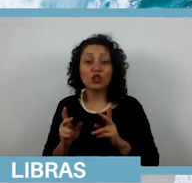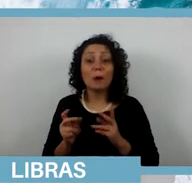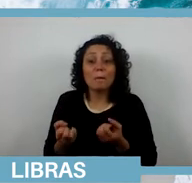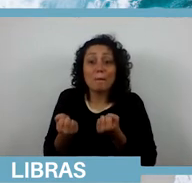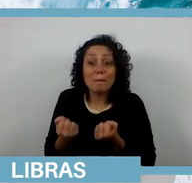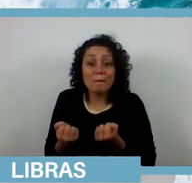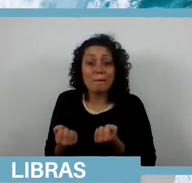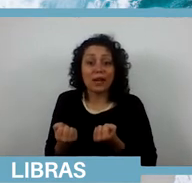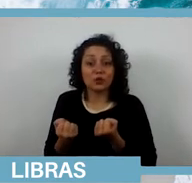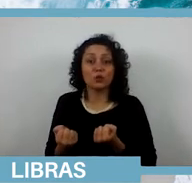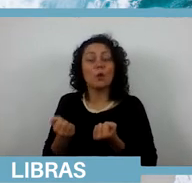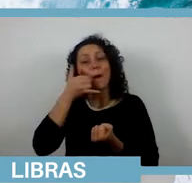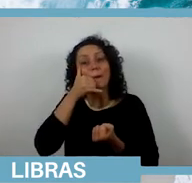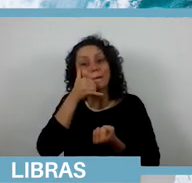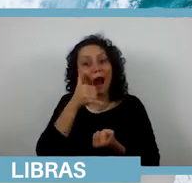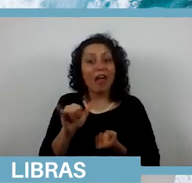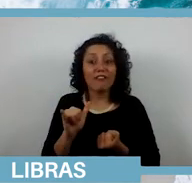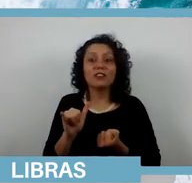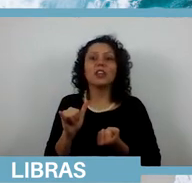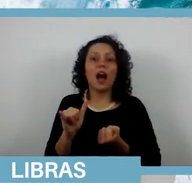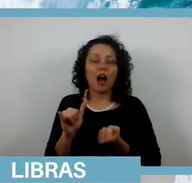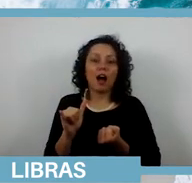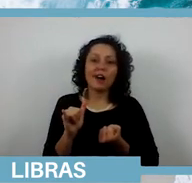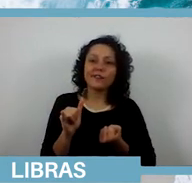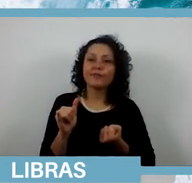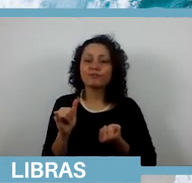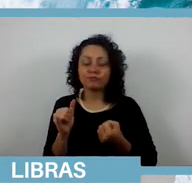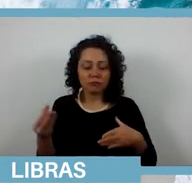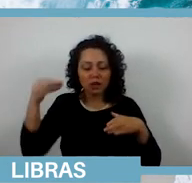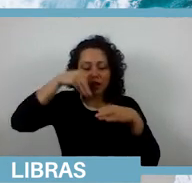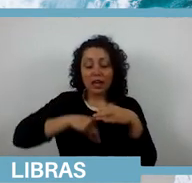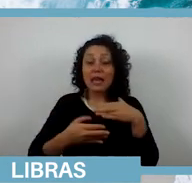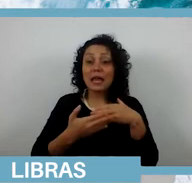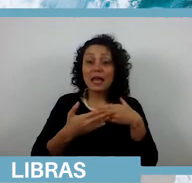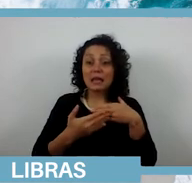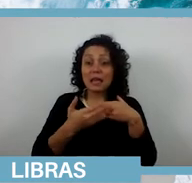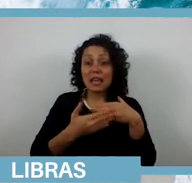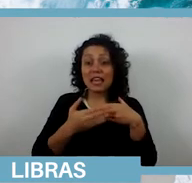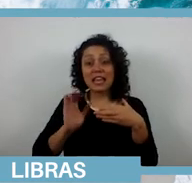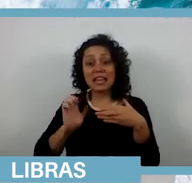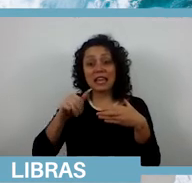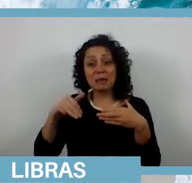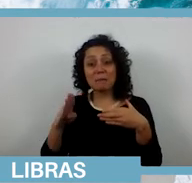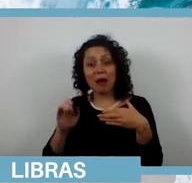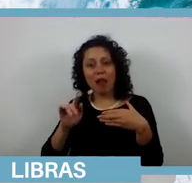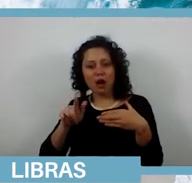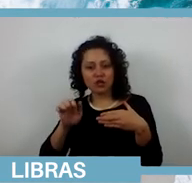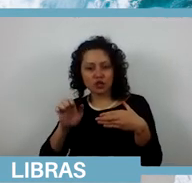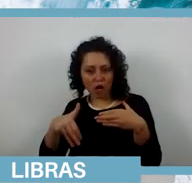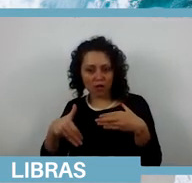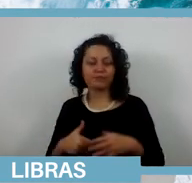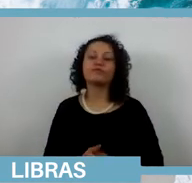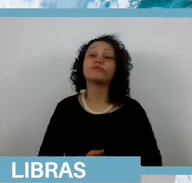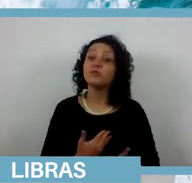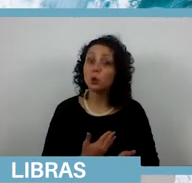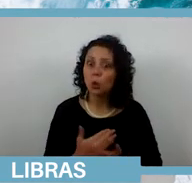uma embalagem. Então, era uma série de produtos, né? Então, assim, no começo teve um sucesso muito grande a loja, e